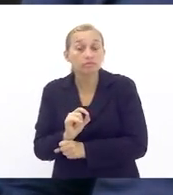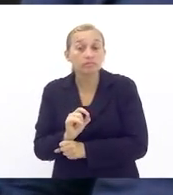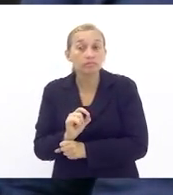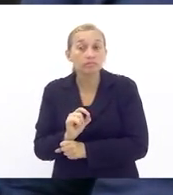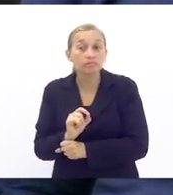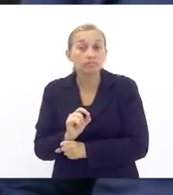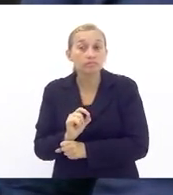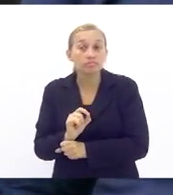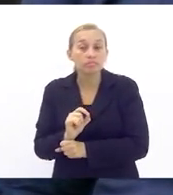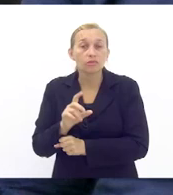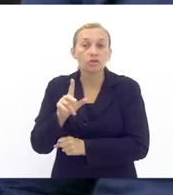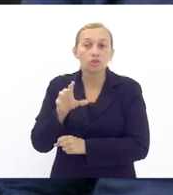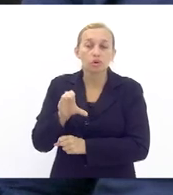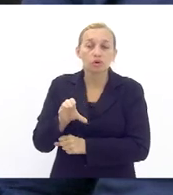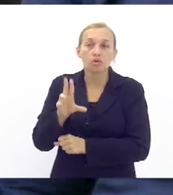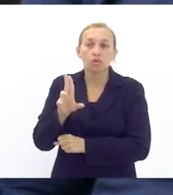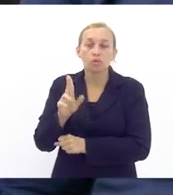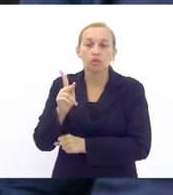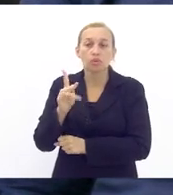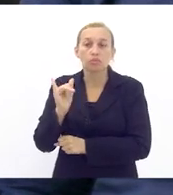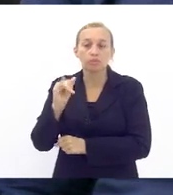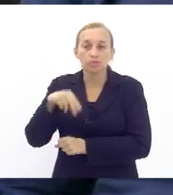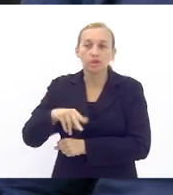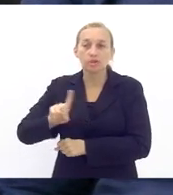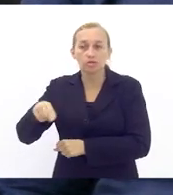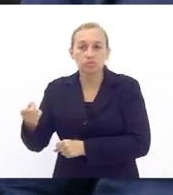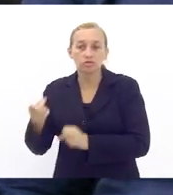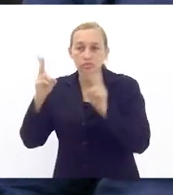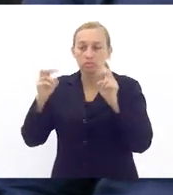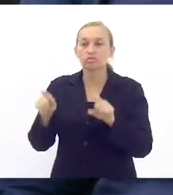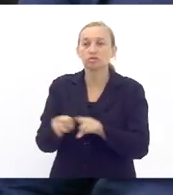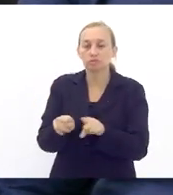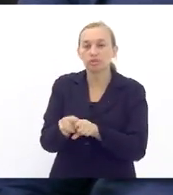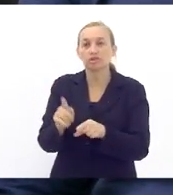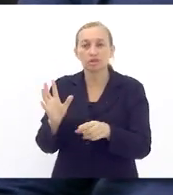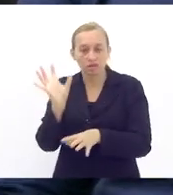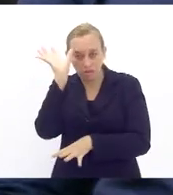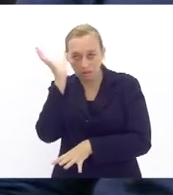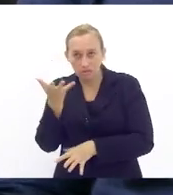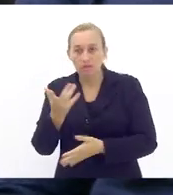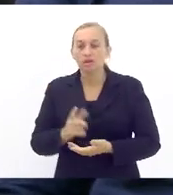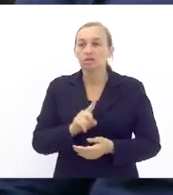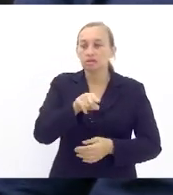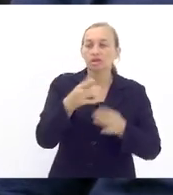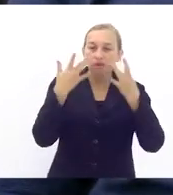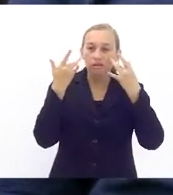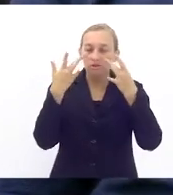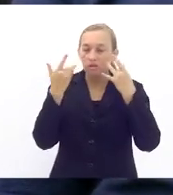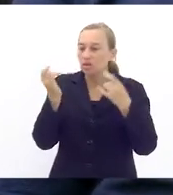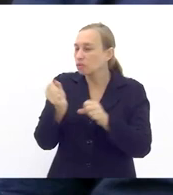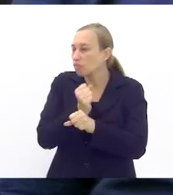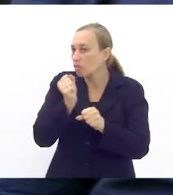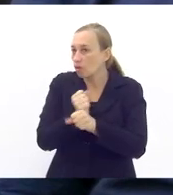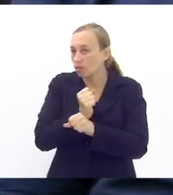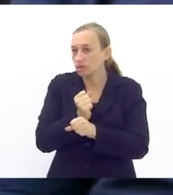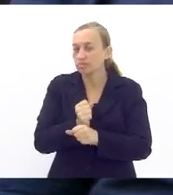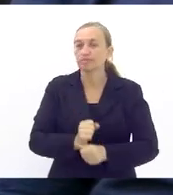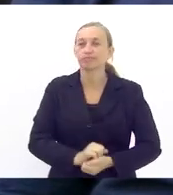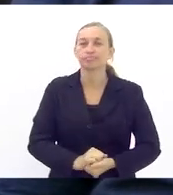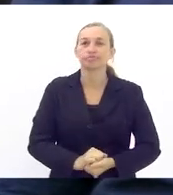infestação de cupim e as outras questões que precisam ser resolvidas nesse teatro foi feito uma obra